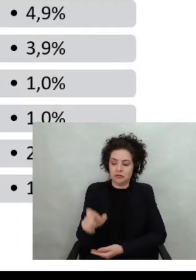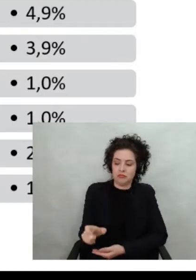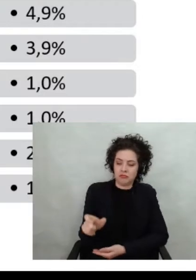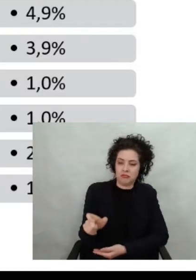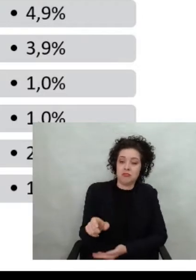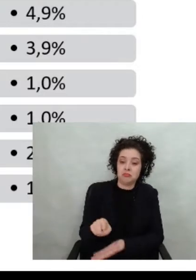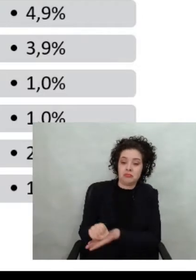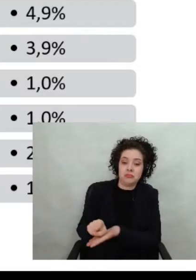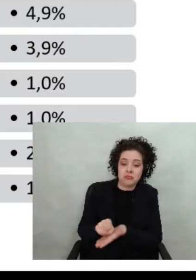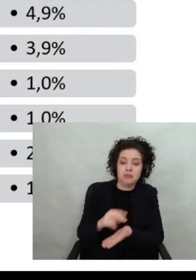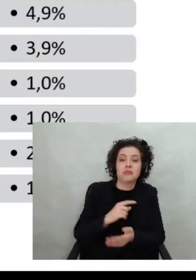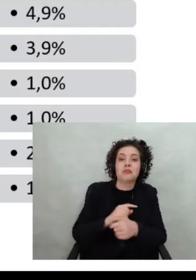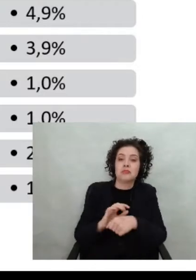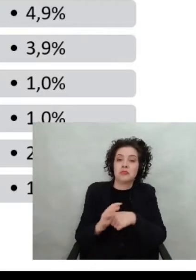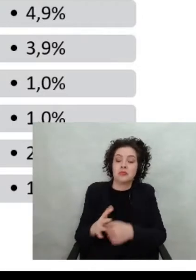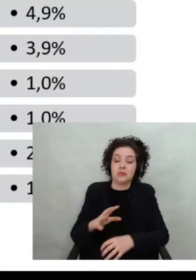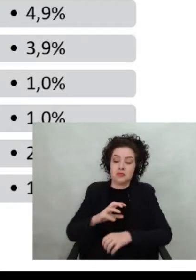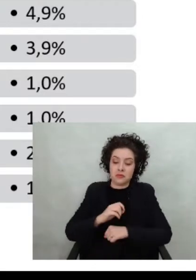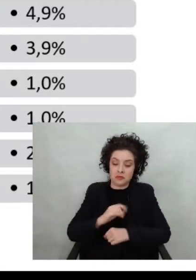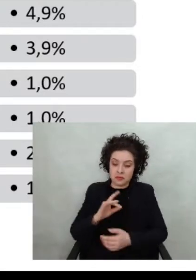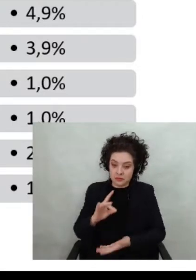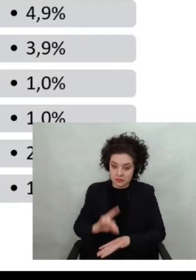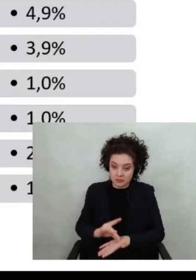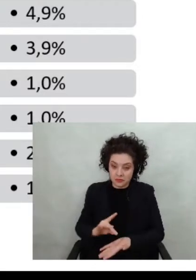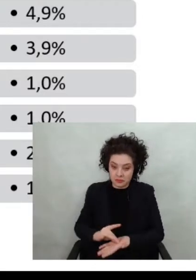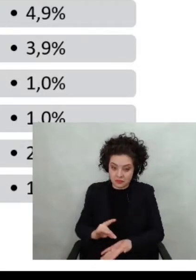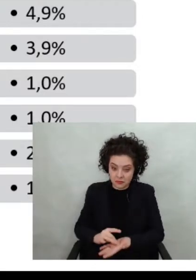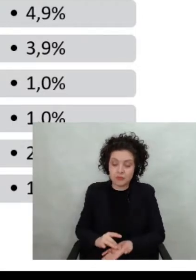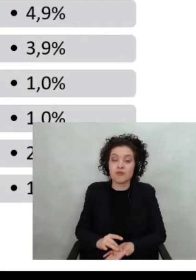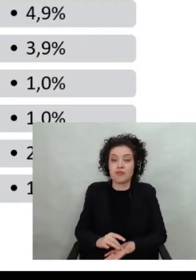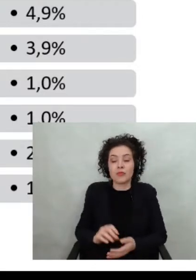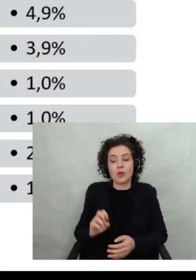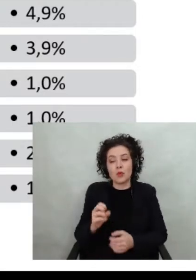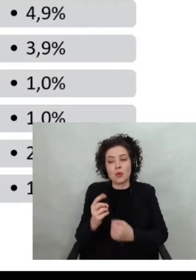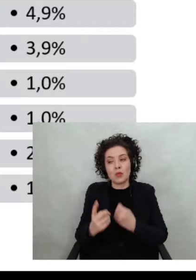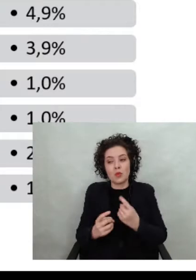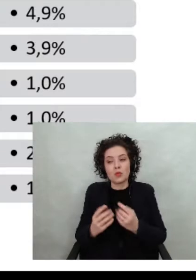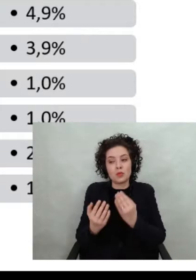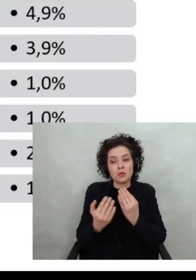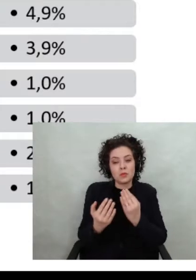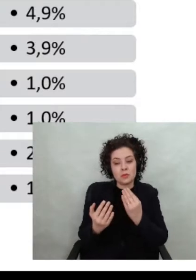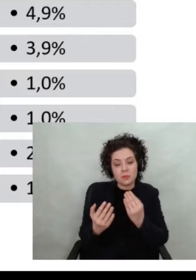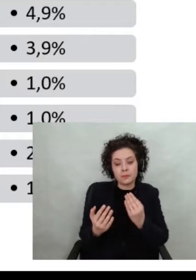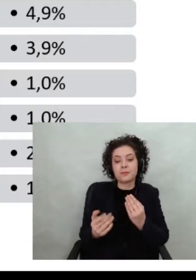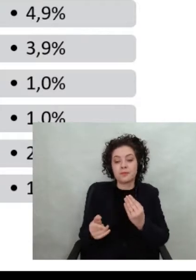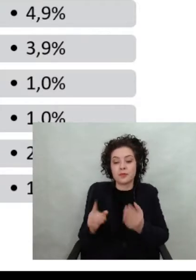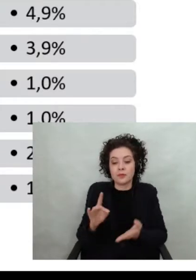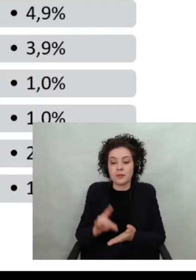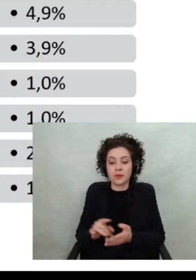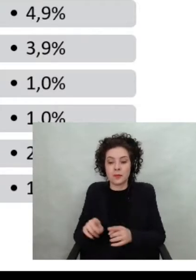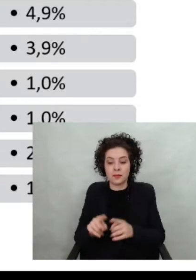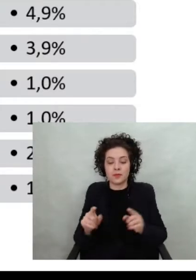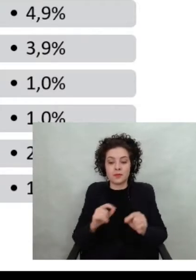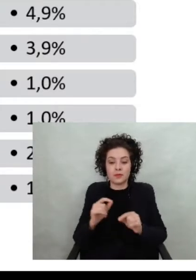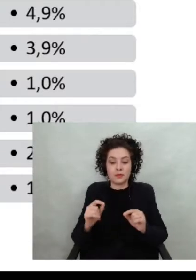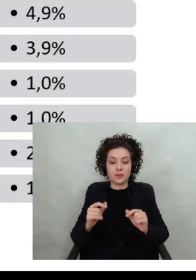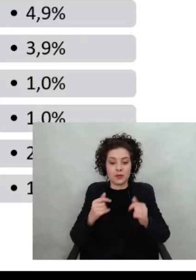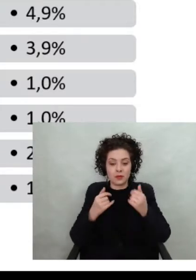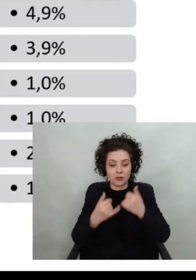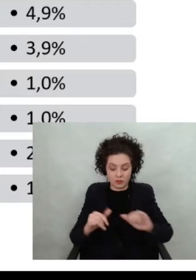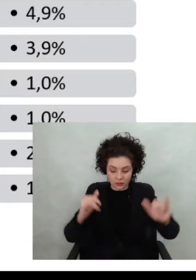Covid confirmado, alguns deles com Covid presumido. E o que nós temos visto é que eles morrem de choque, eles morrem da